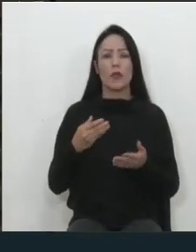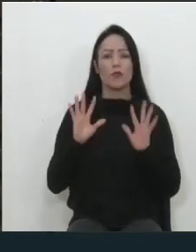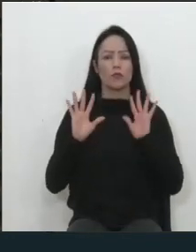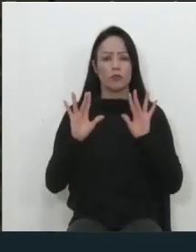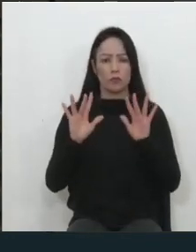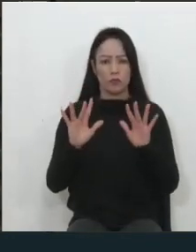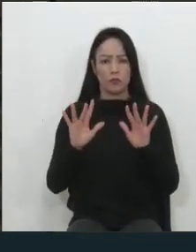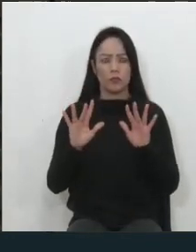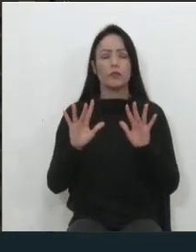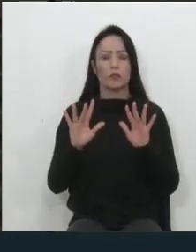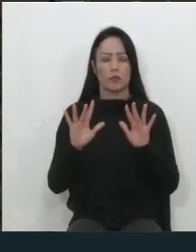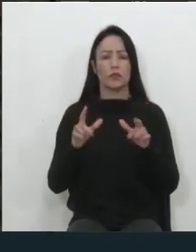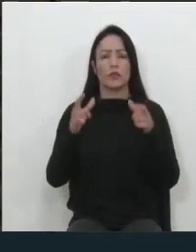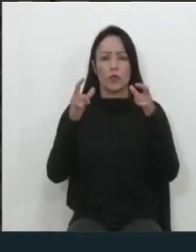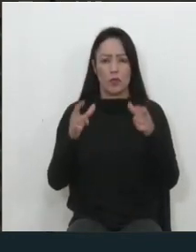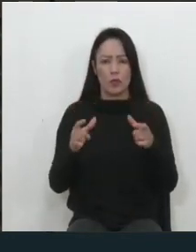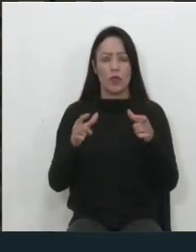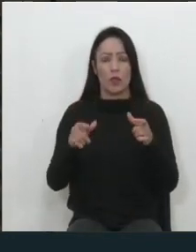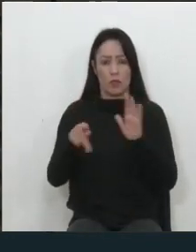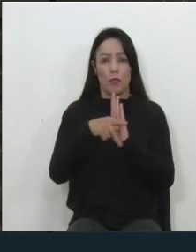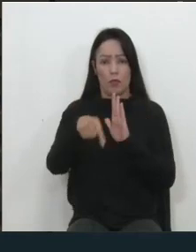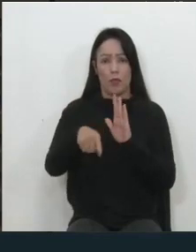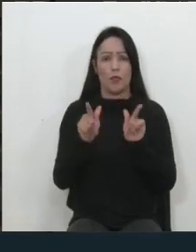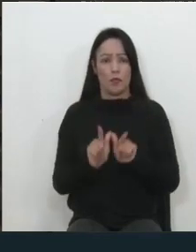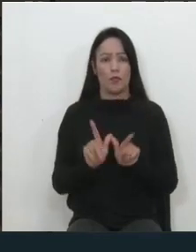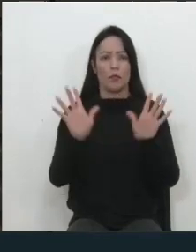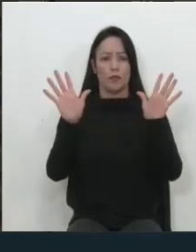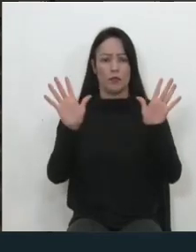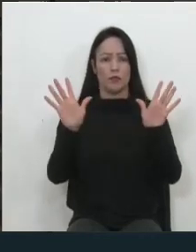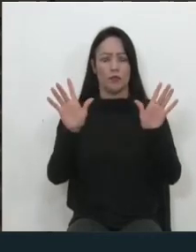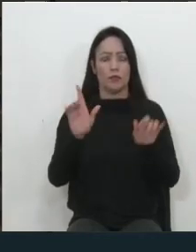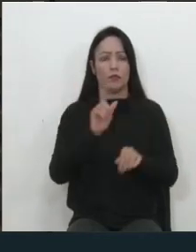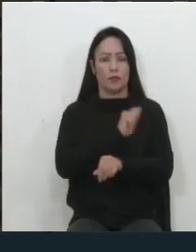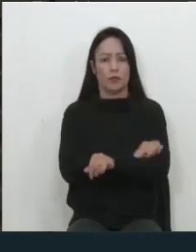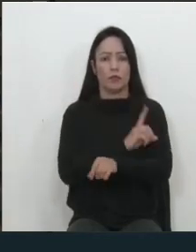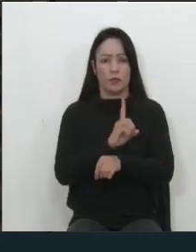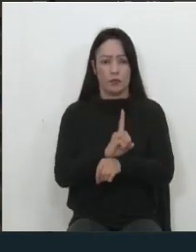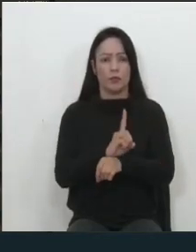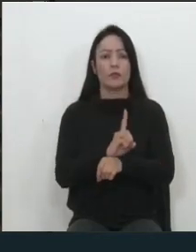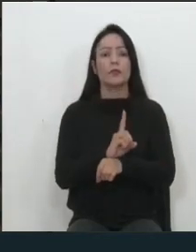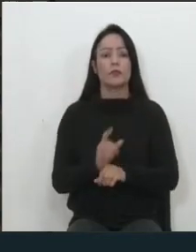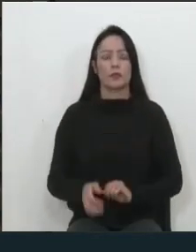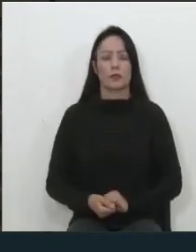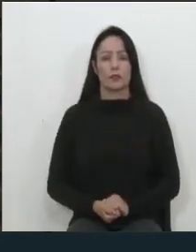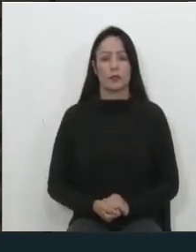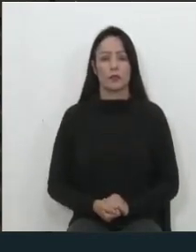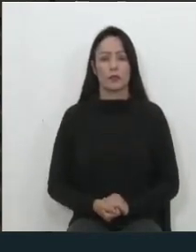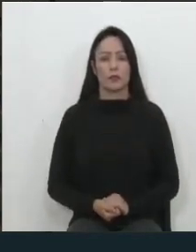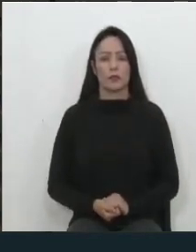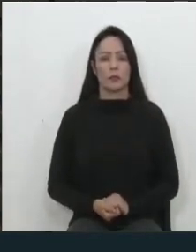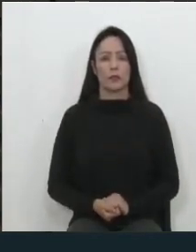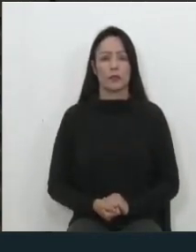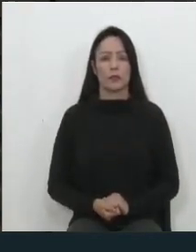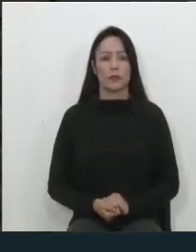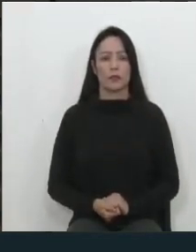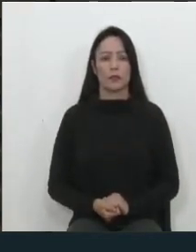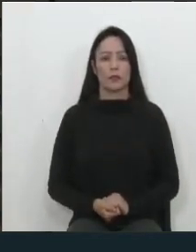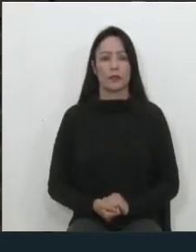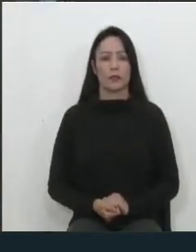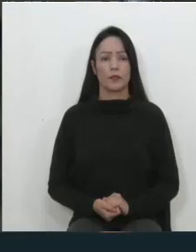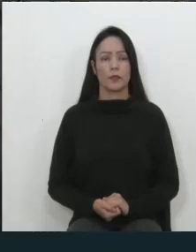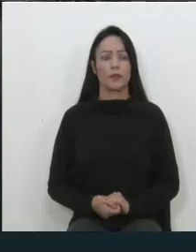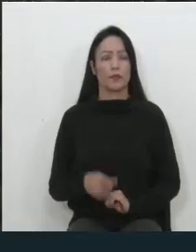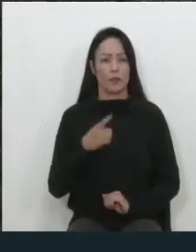Deus aqui em Guarulhos, na Madureira, onde nós estamos, foi feita